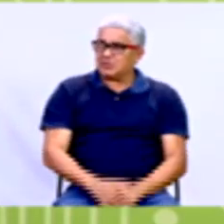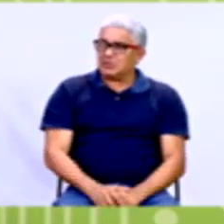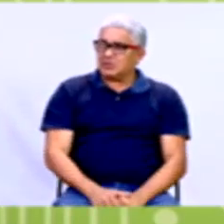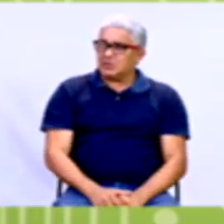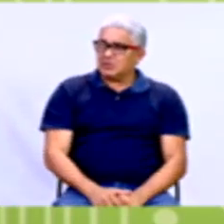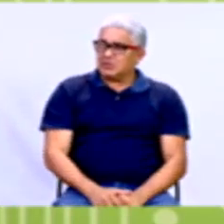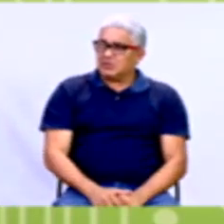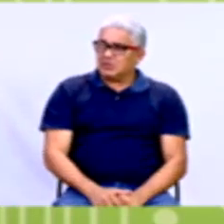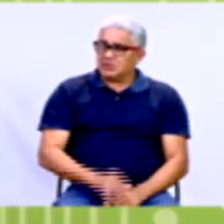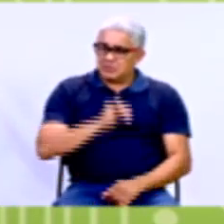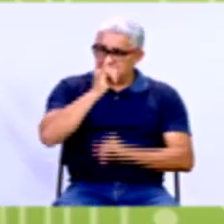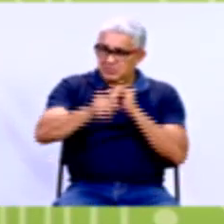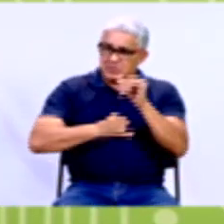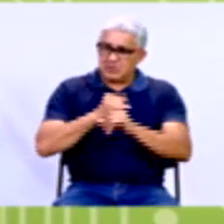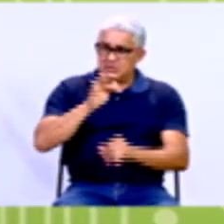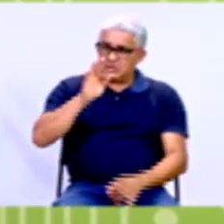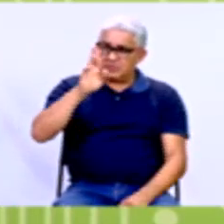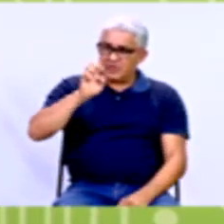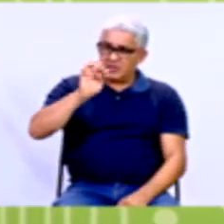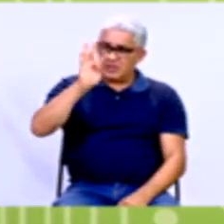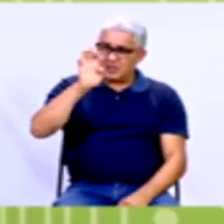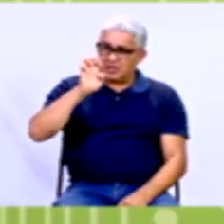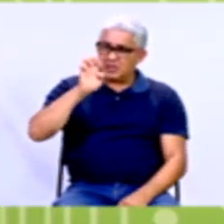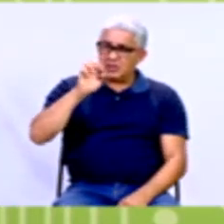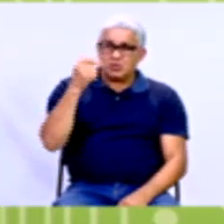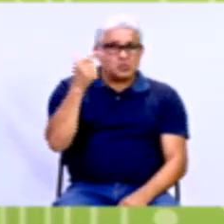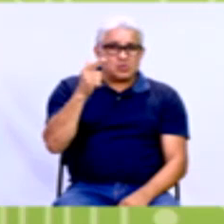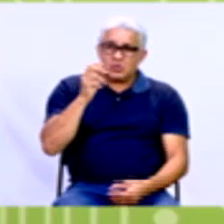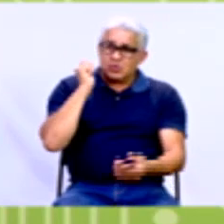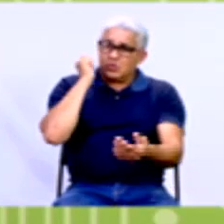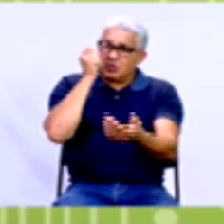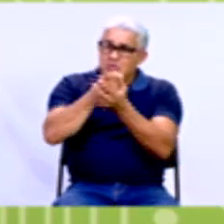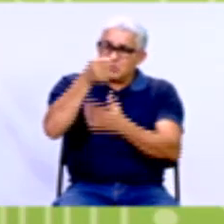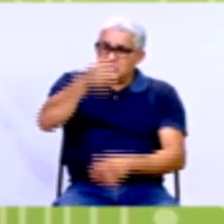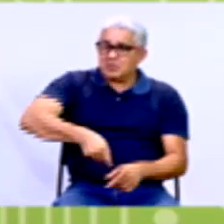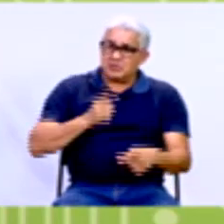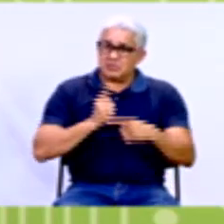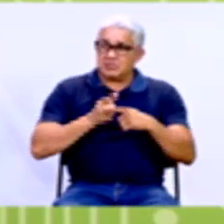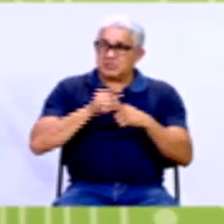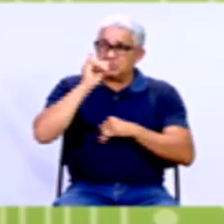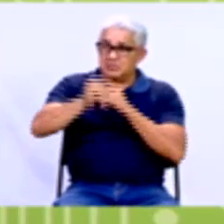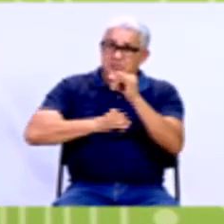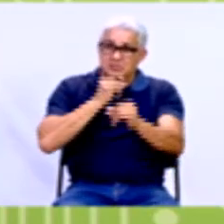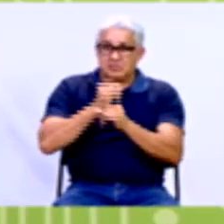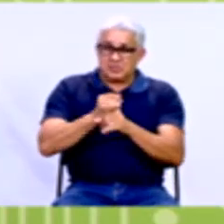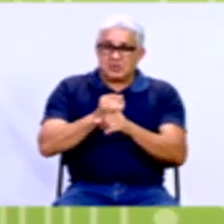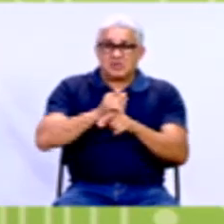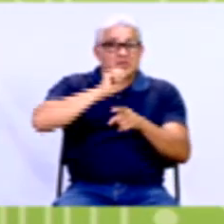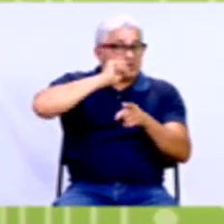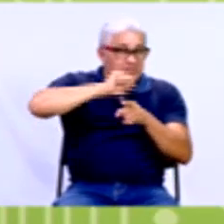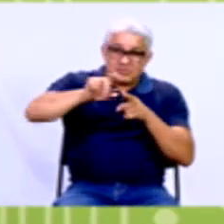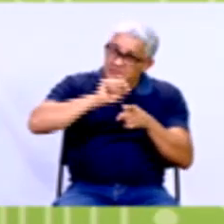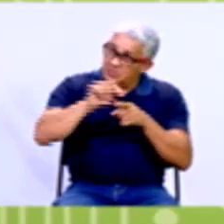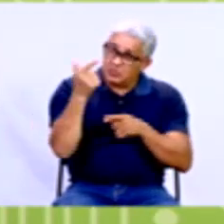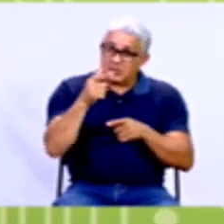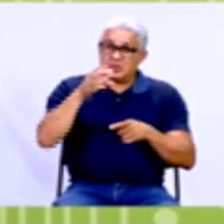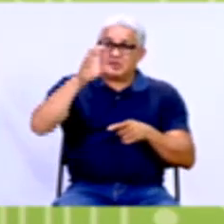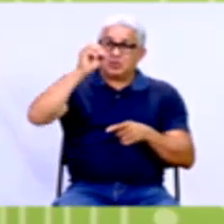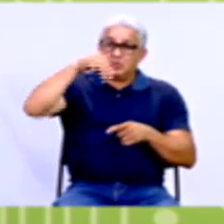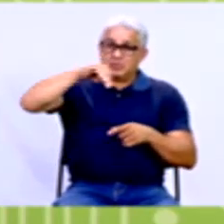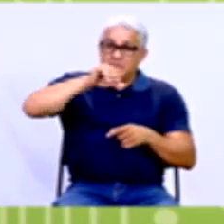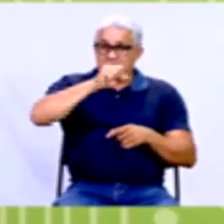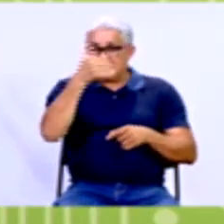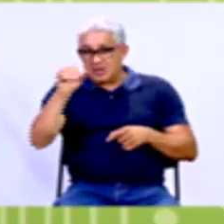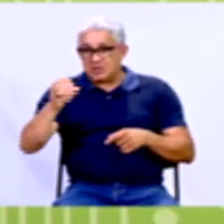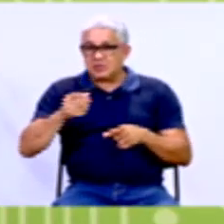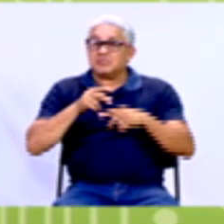internet eles não estão nem cobrando frete, né? Como que pode uma coisa dessa? Ele falou, mas é porque a internet não paga aluguel, não paga nossa comissão, Sim. não paga não sei o que.